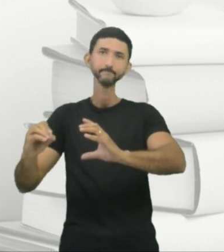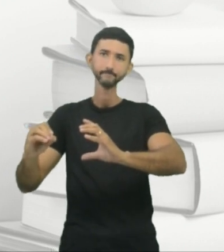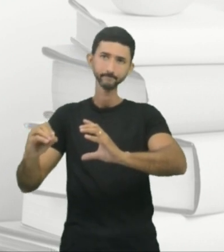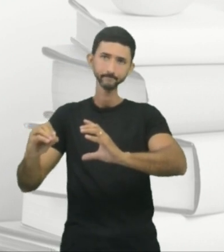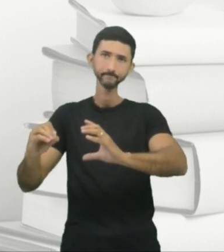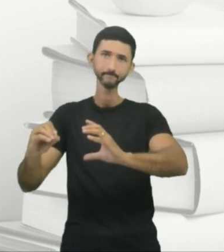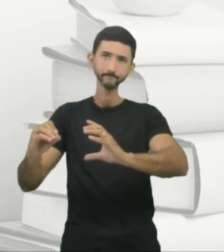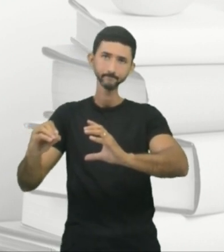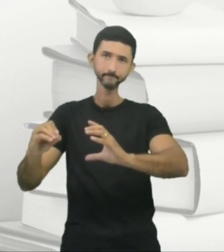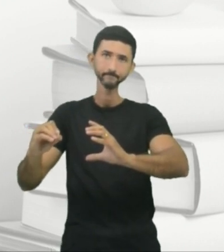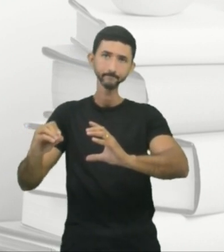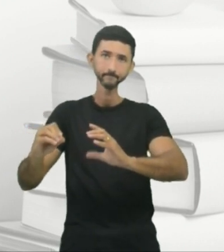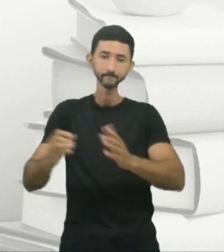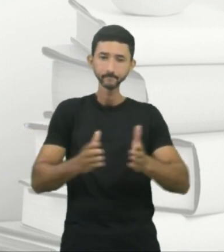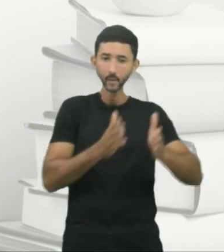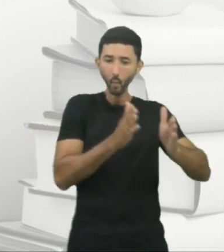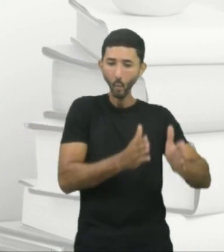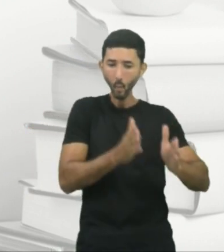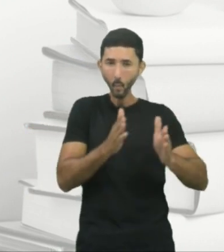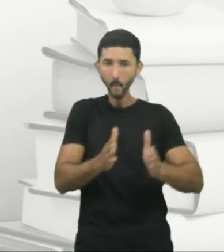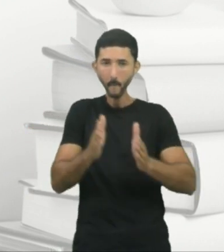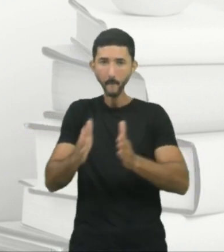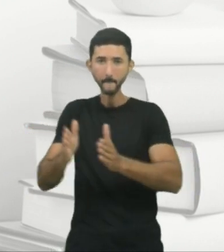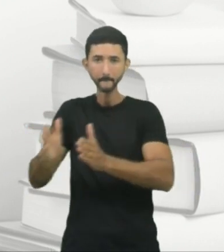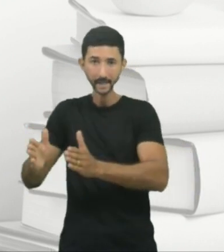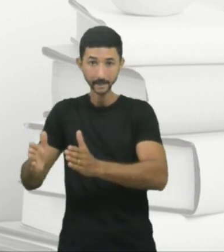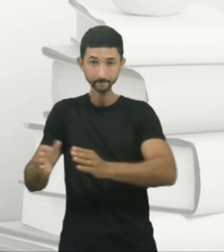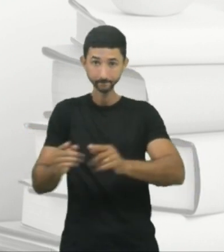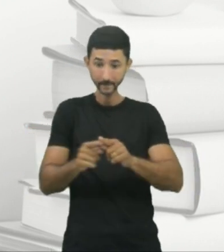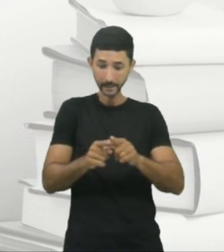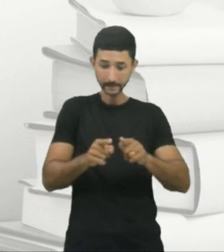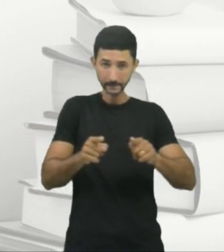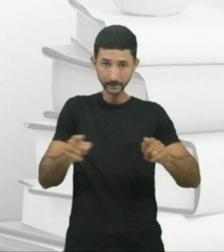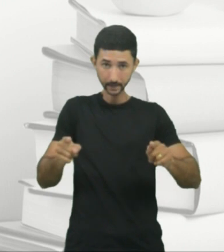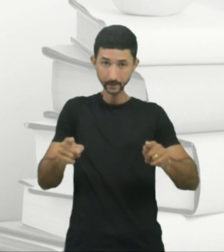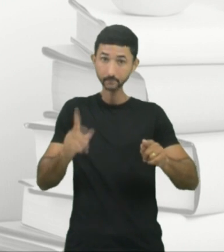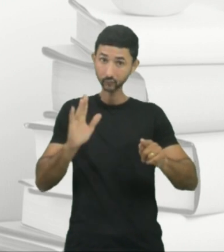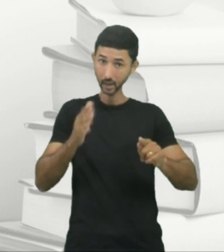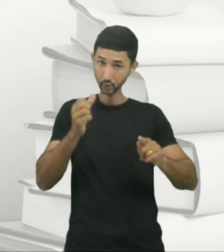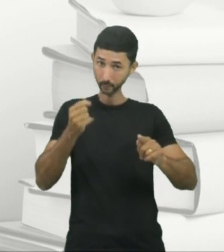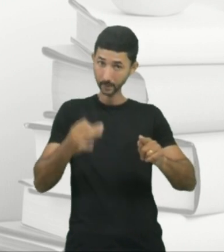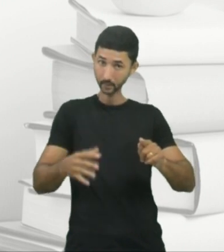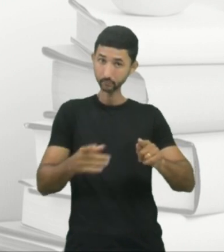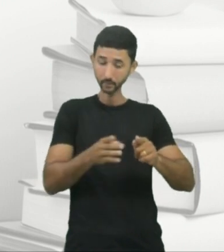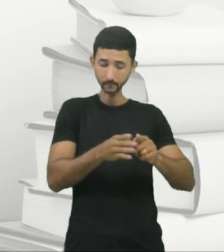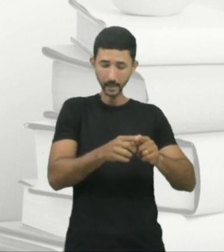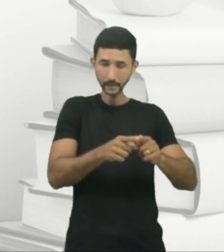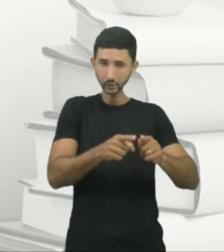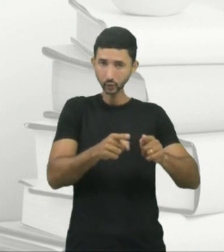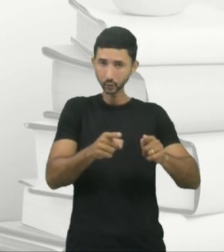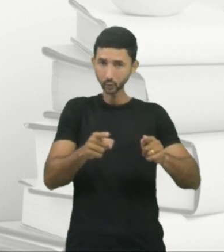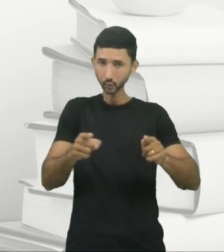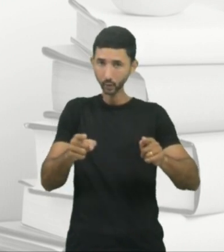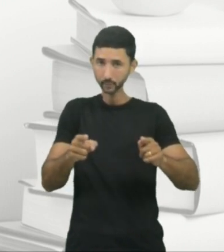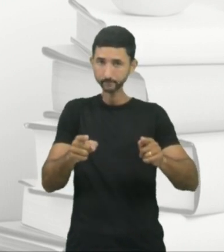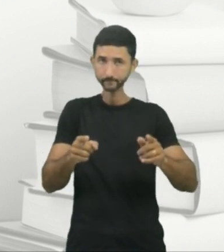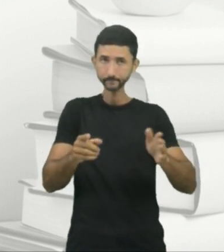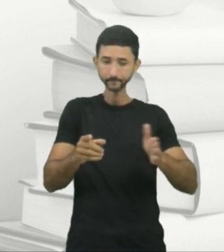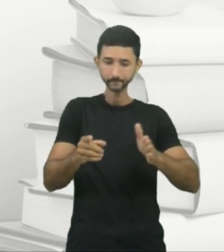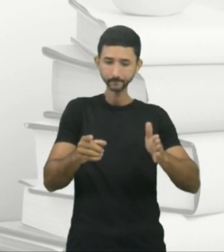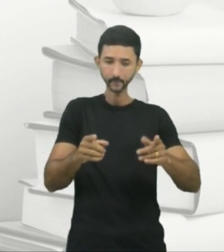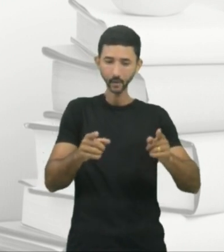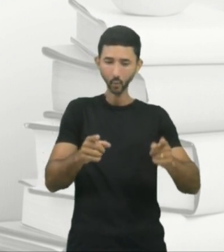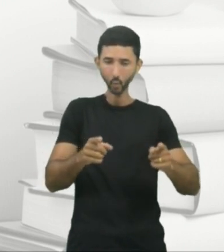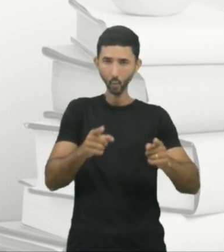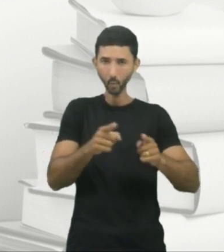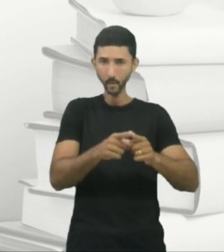1550. Tá? É só você observar que a distância, eu acabei de falar, a distância de um espaço